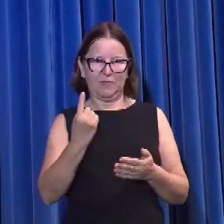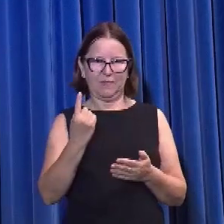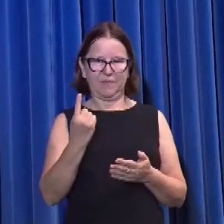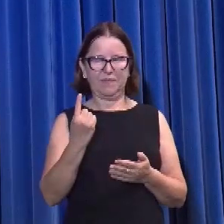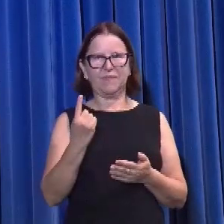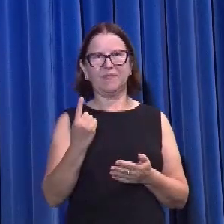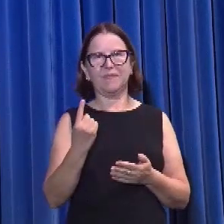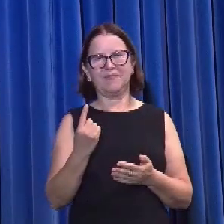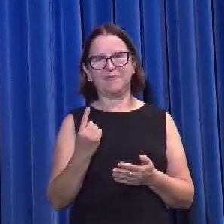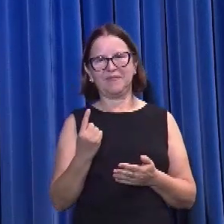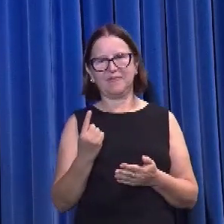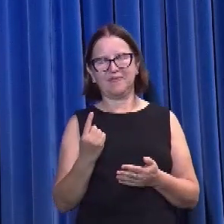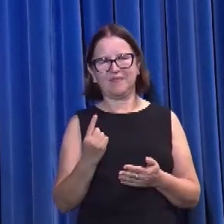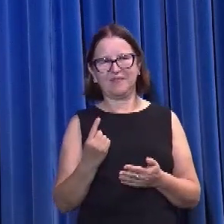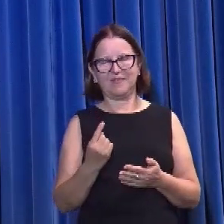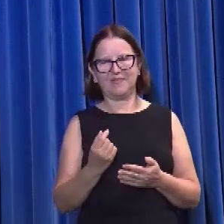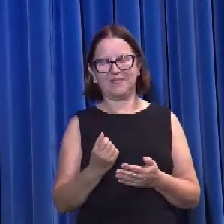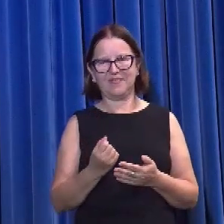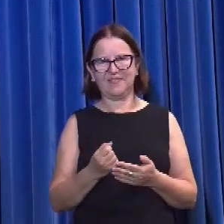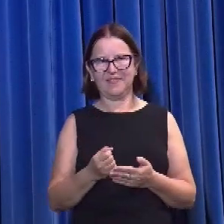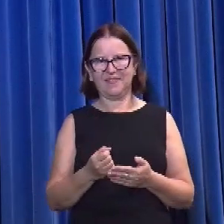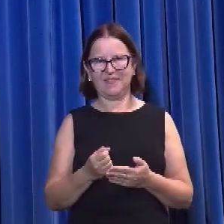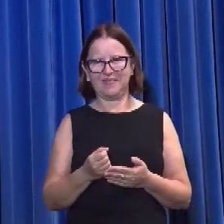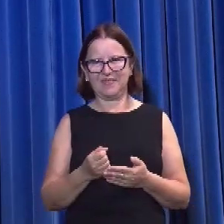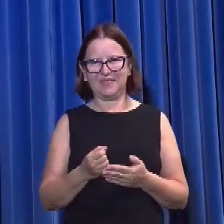Filipenses capítulo 1.